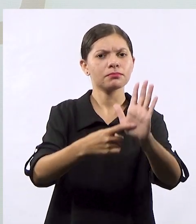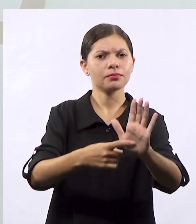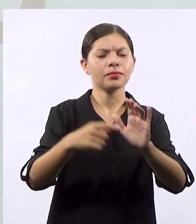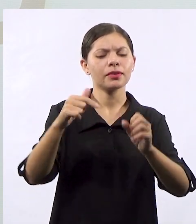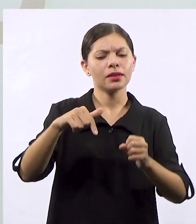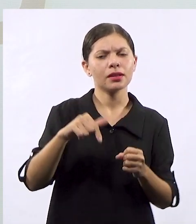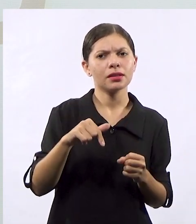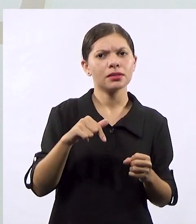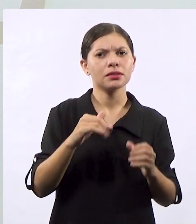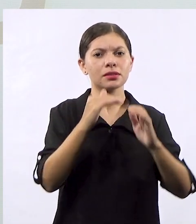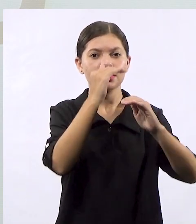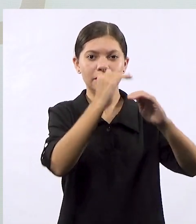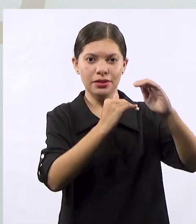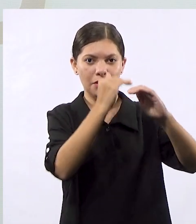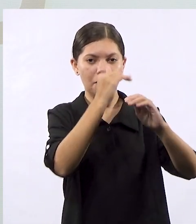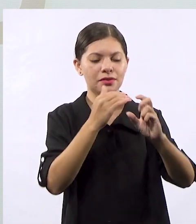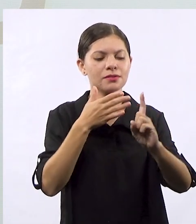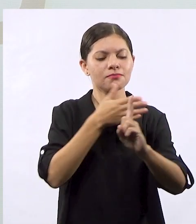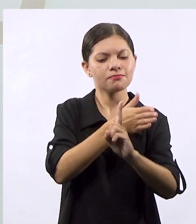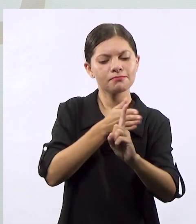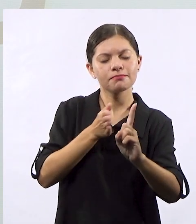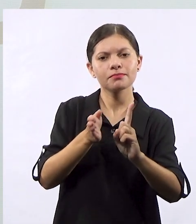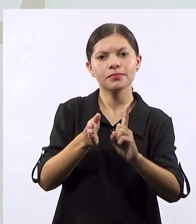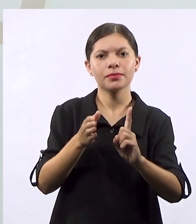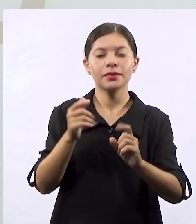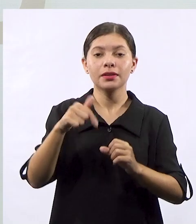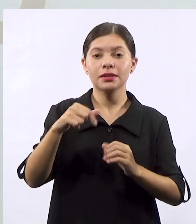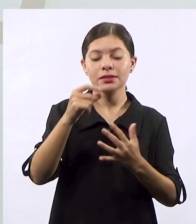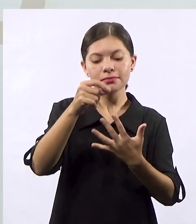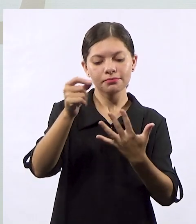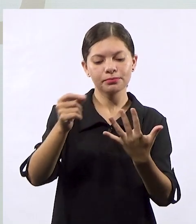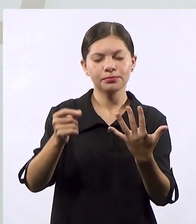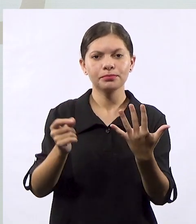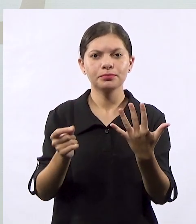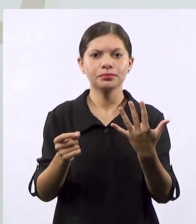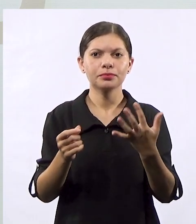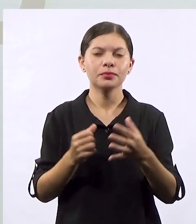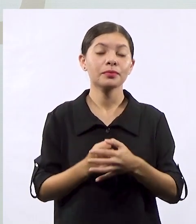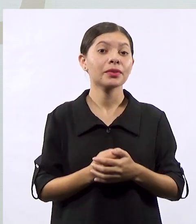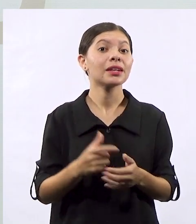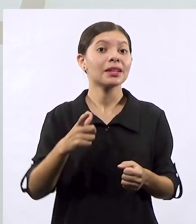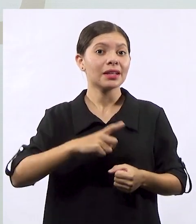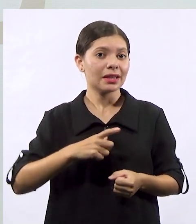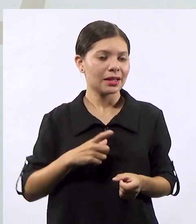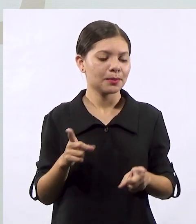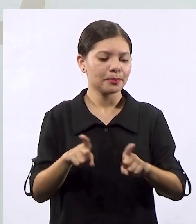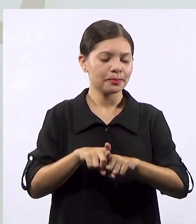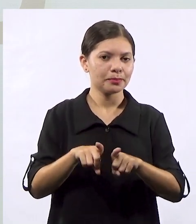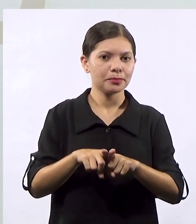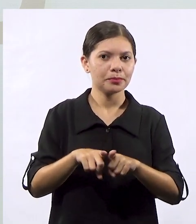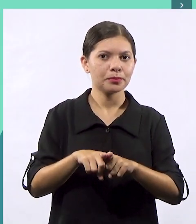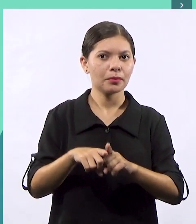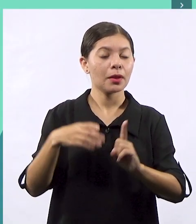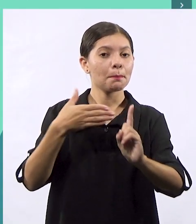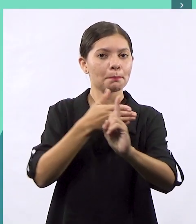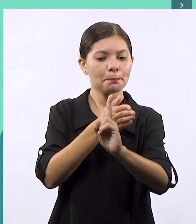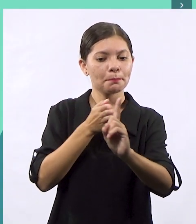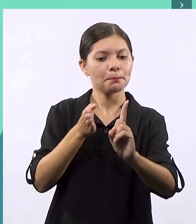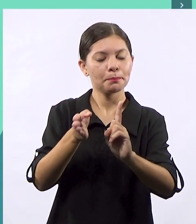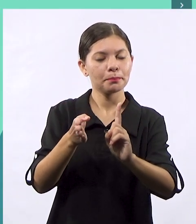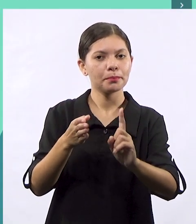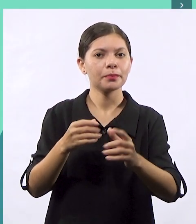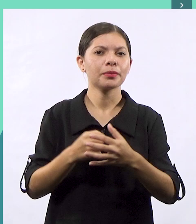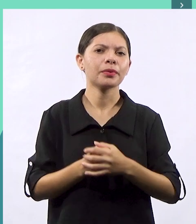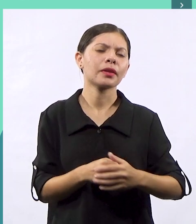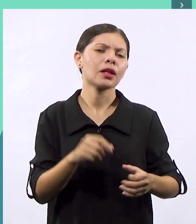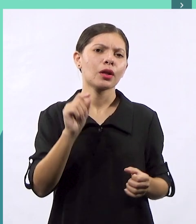apresentar esses níveis, essas modalidades e essas etapas. A gente ainda tem as modalidades, olha só.